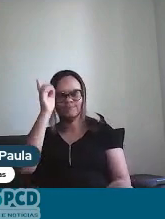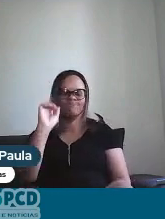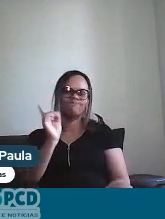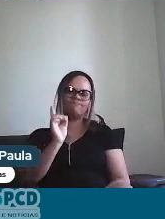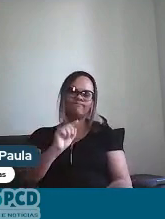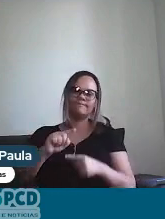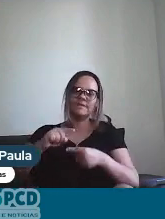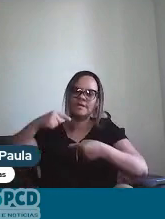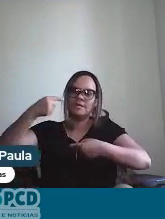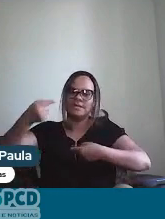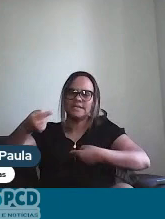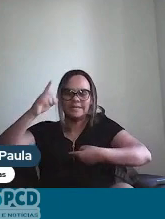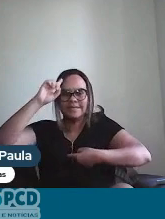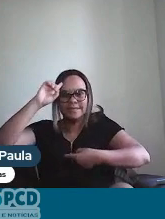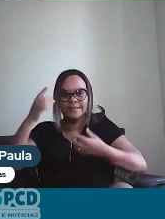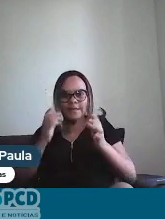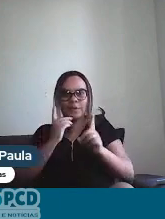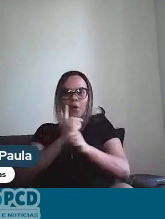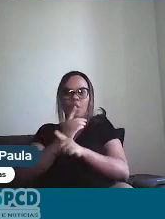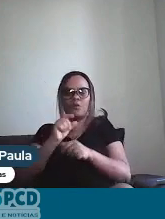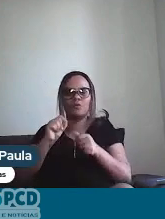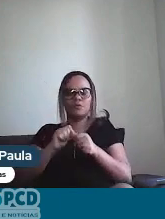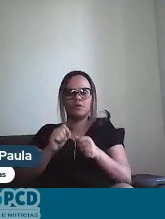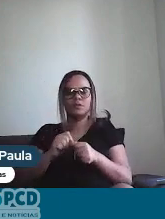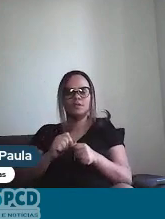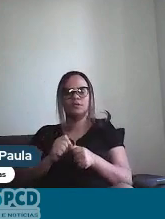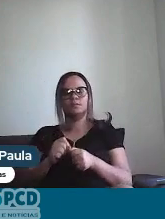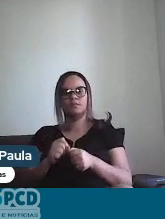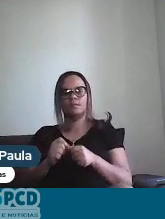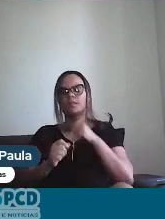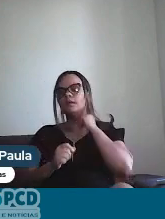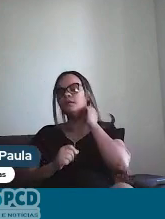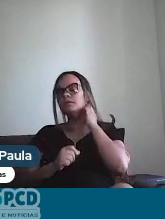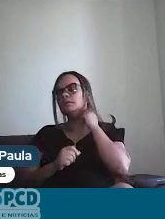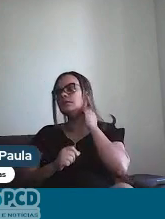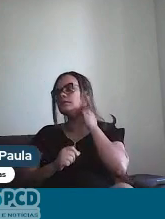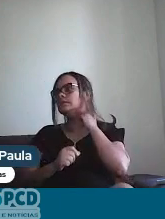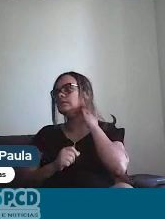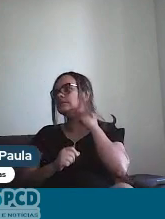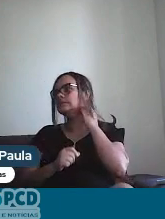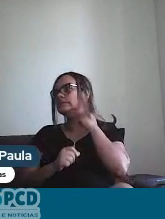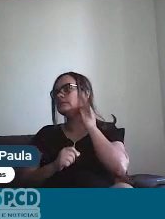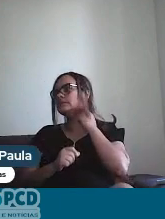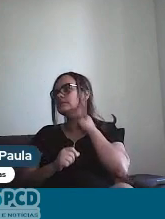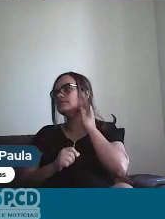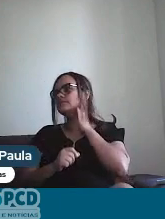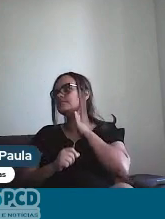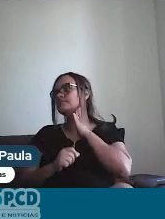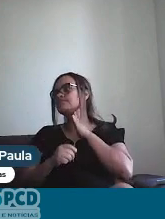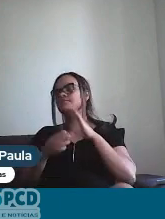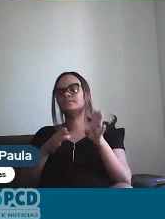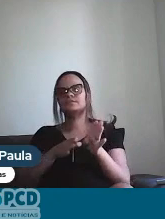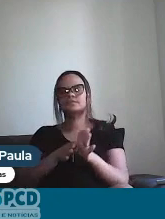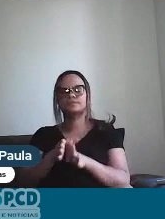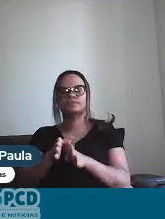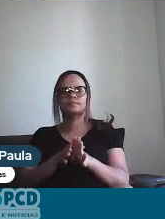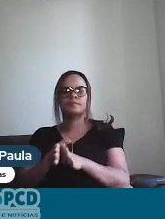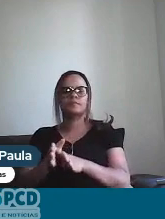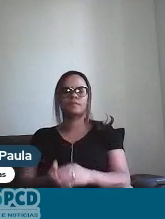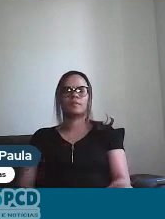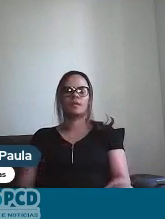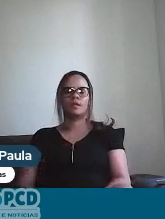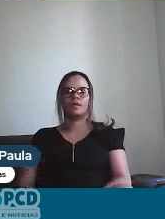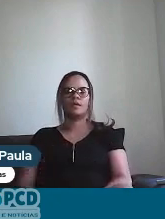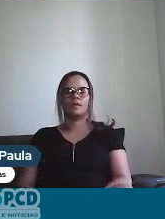outro você descobre como é que faz, e muito menos pegando só o instrumento, sem nenhum manual de orientações, porque de fato não